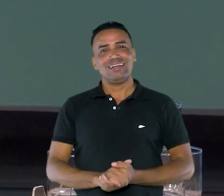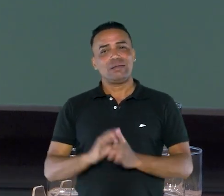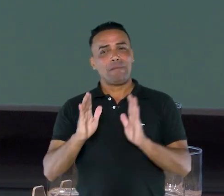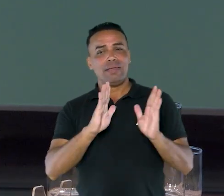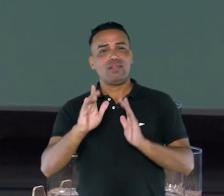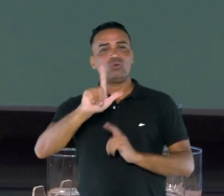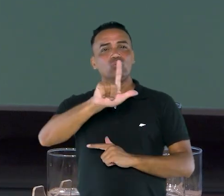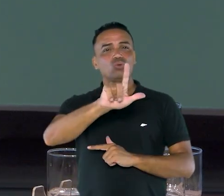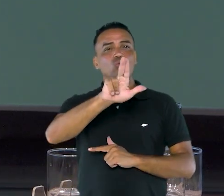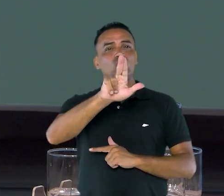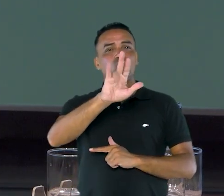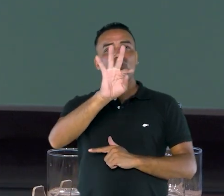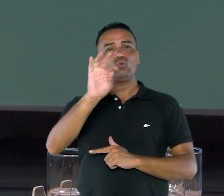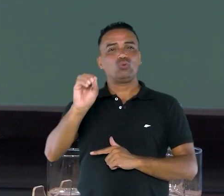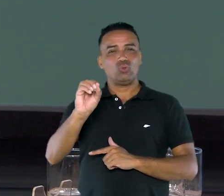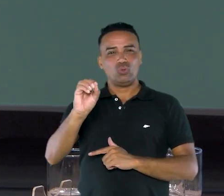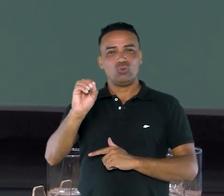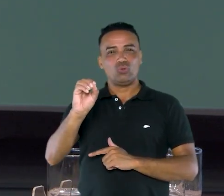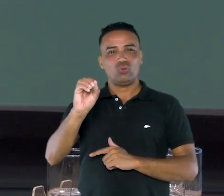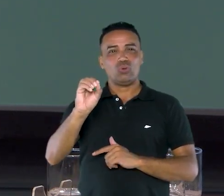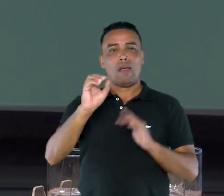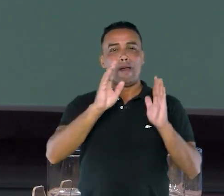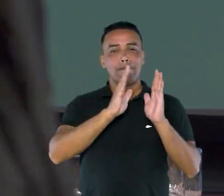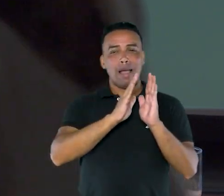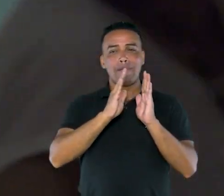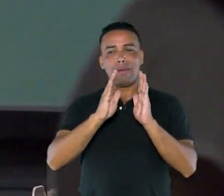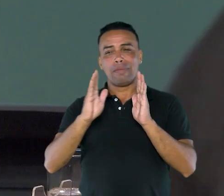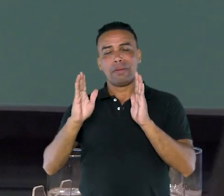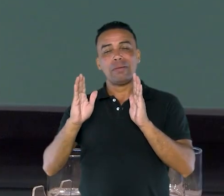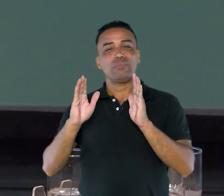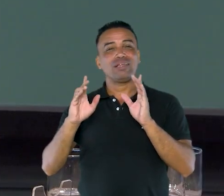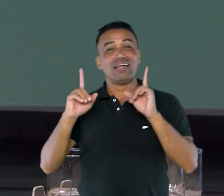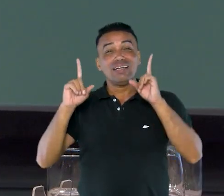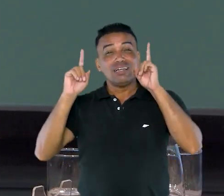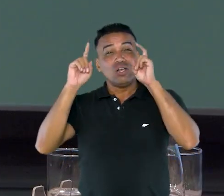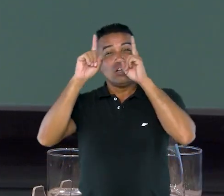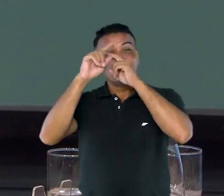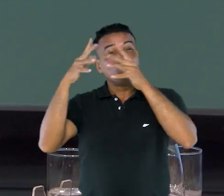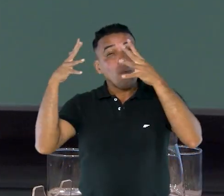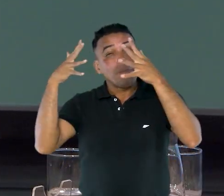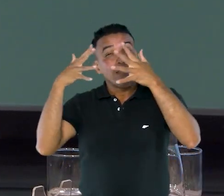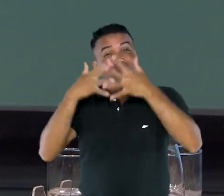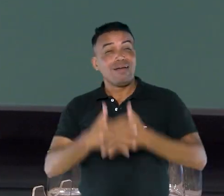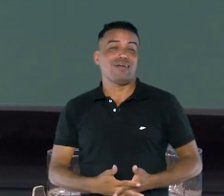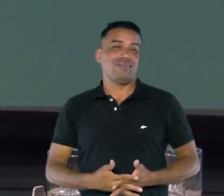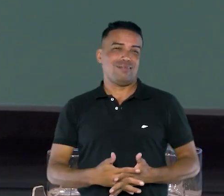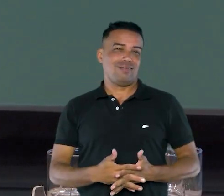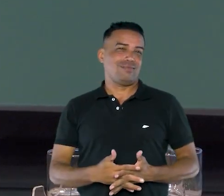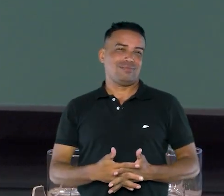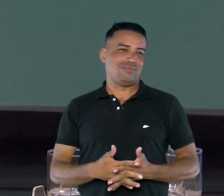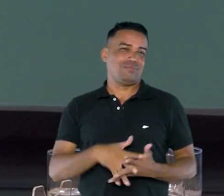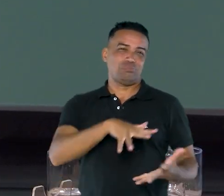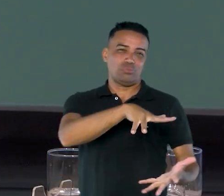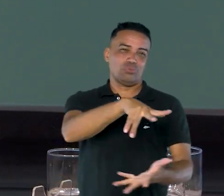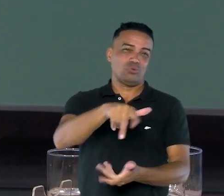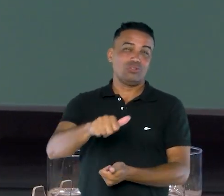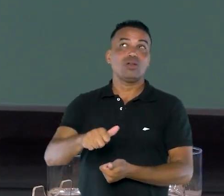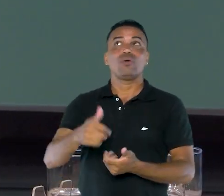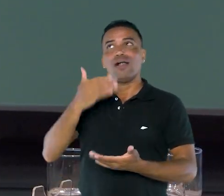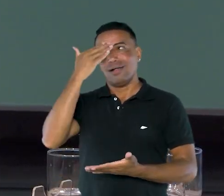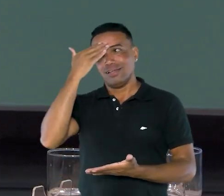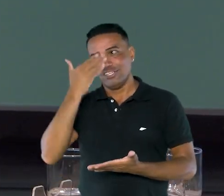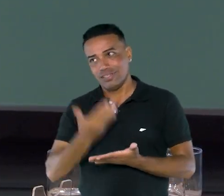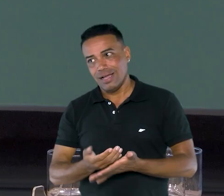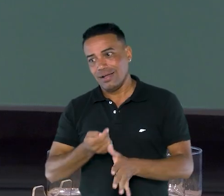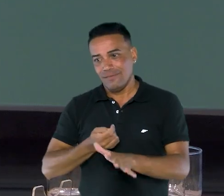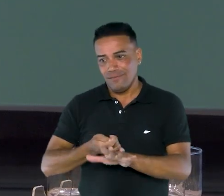Lembra aquelas fases do luto? É porque justamente está tão complicado que a gente está querendo muito acreditar em fake